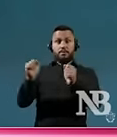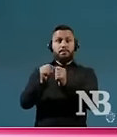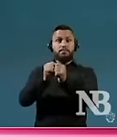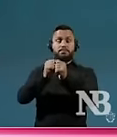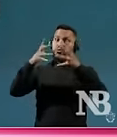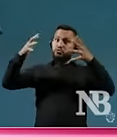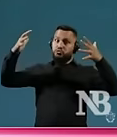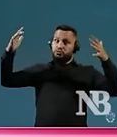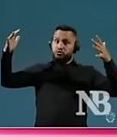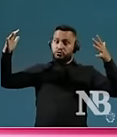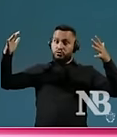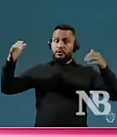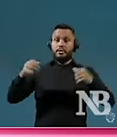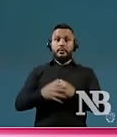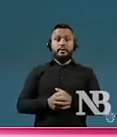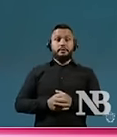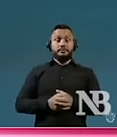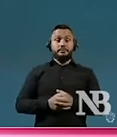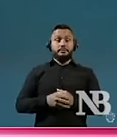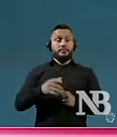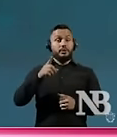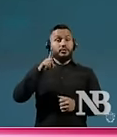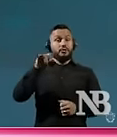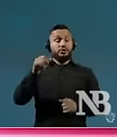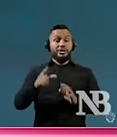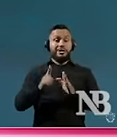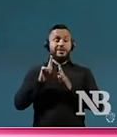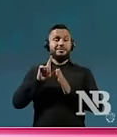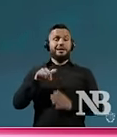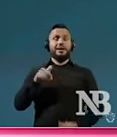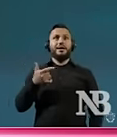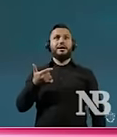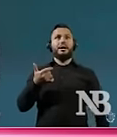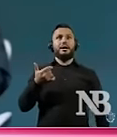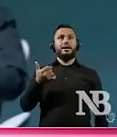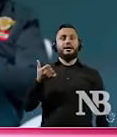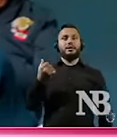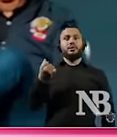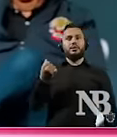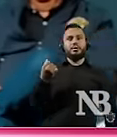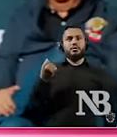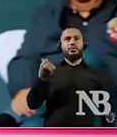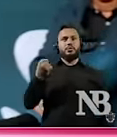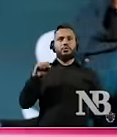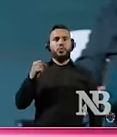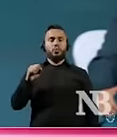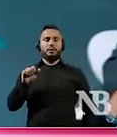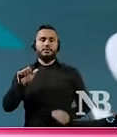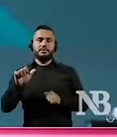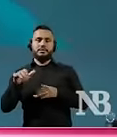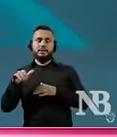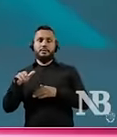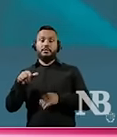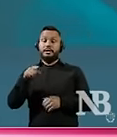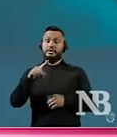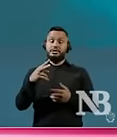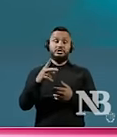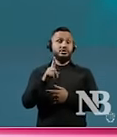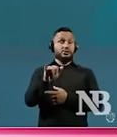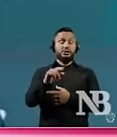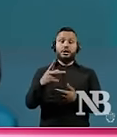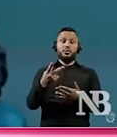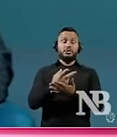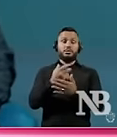Unidos. O dia anterior era 10 de setembro, era 8 de setembro, e neste dia era 9 de setembro, ou